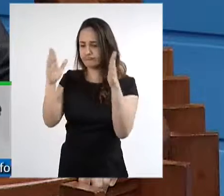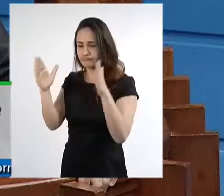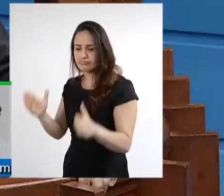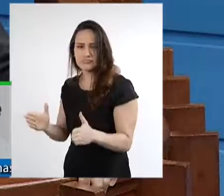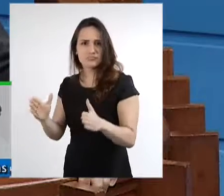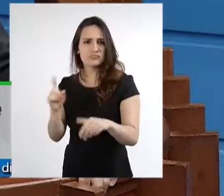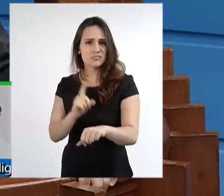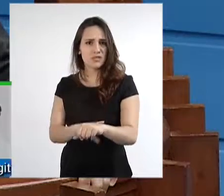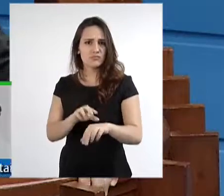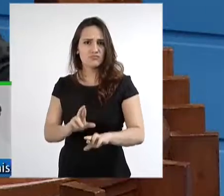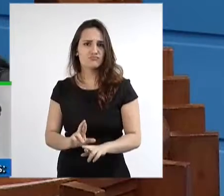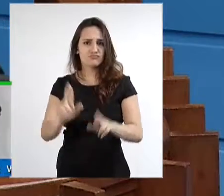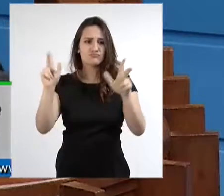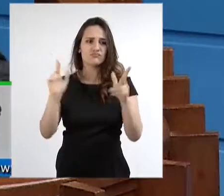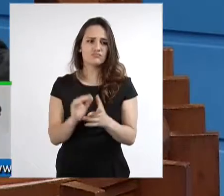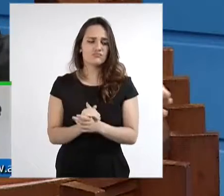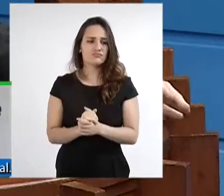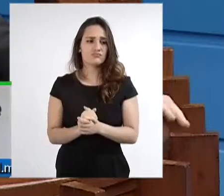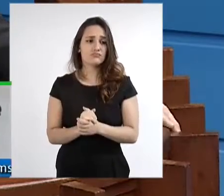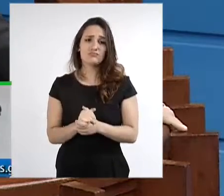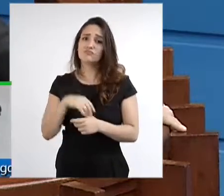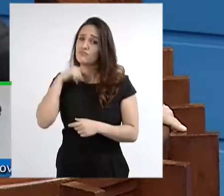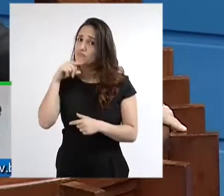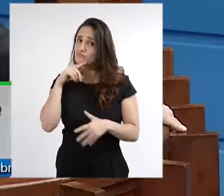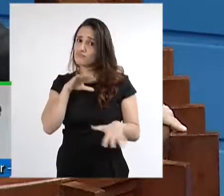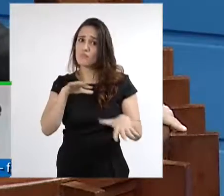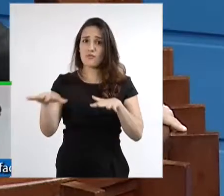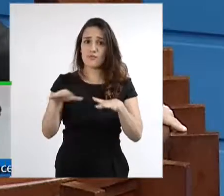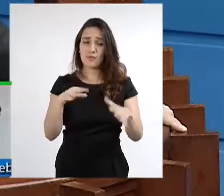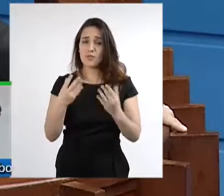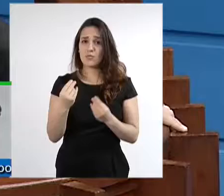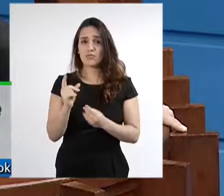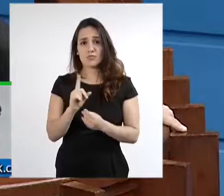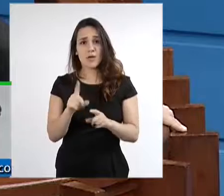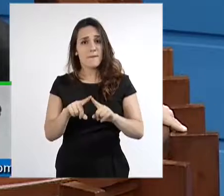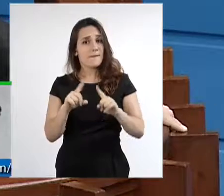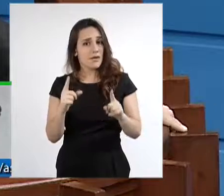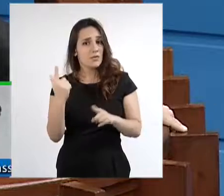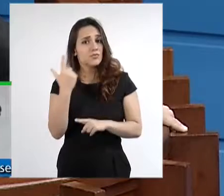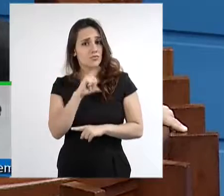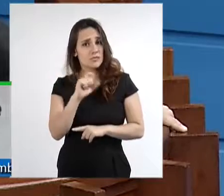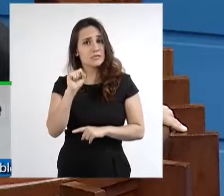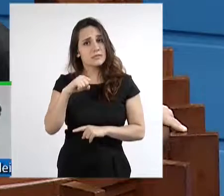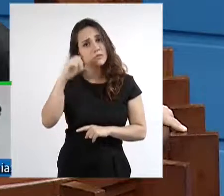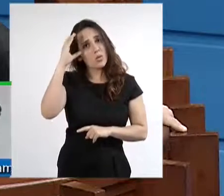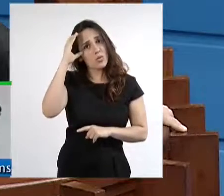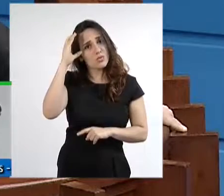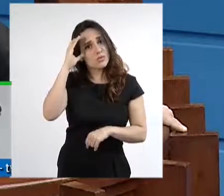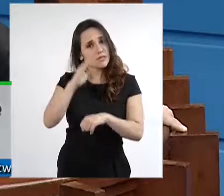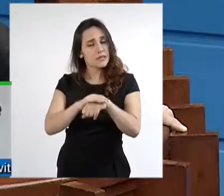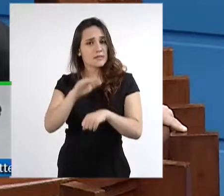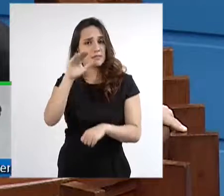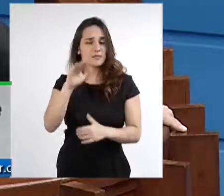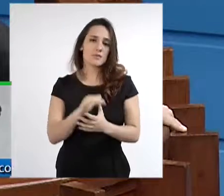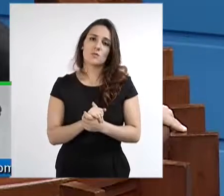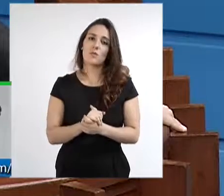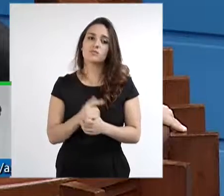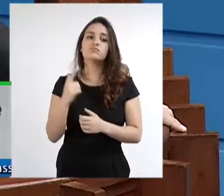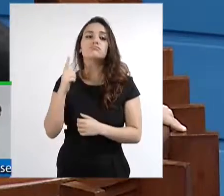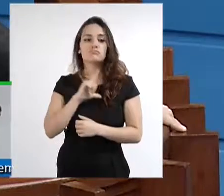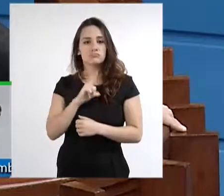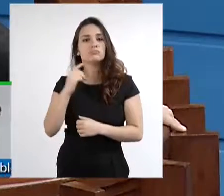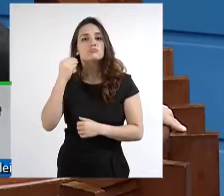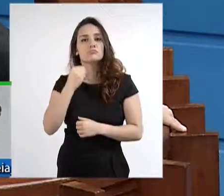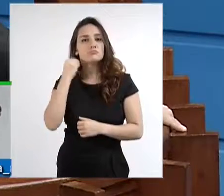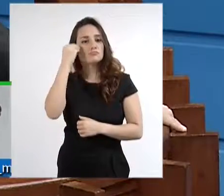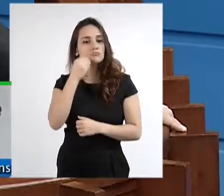etapa diferente, com menos mobilidade, mas com mais consciência, com mais